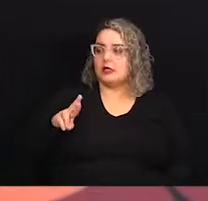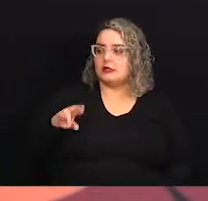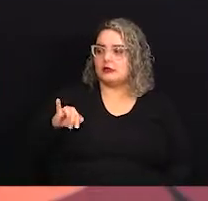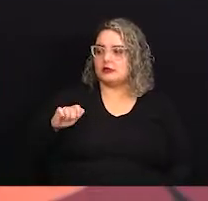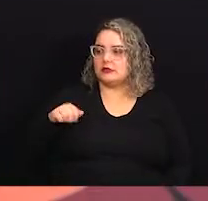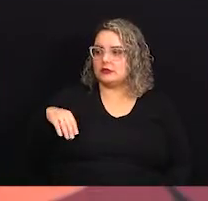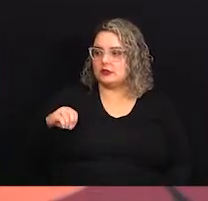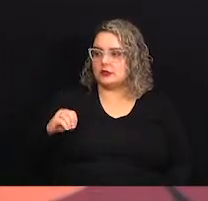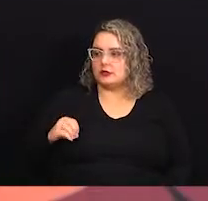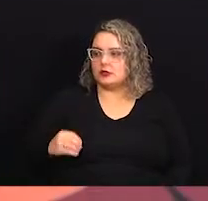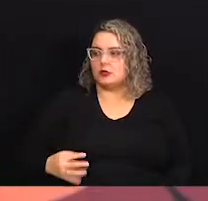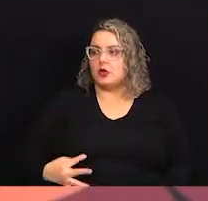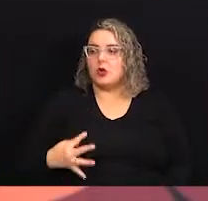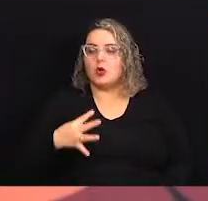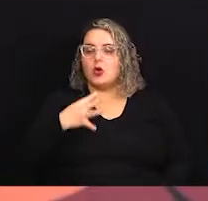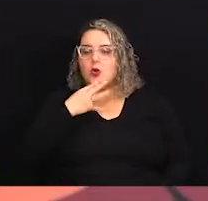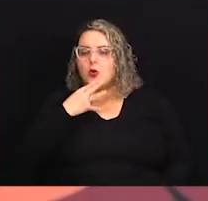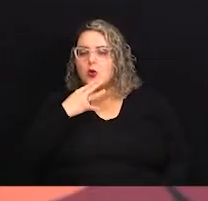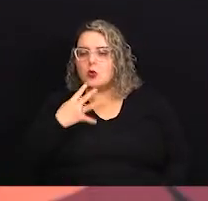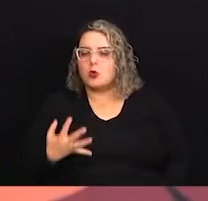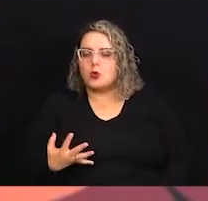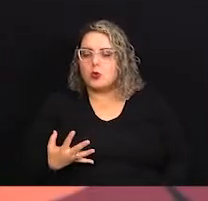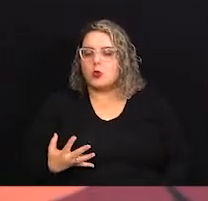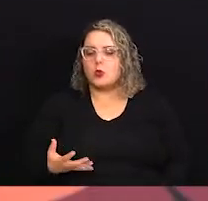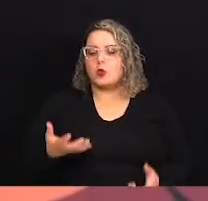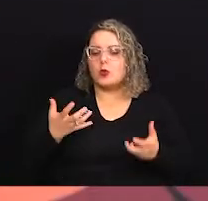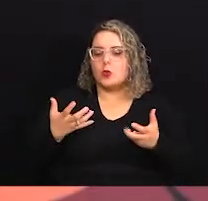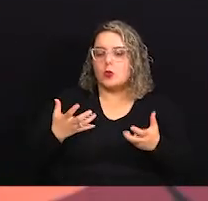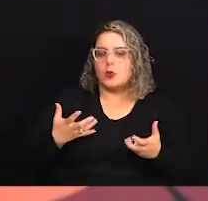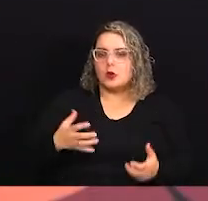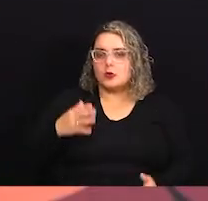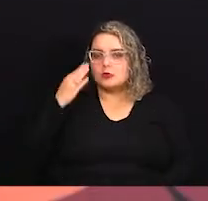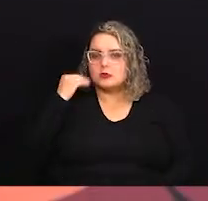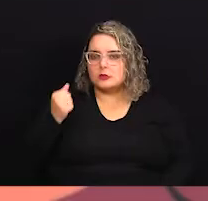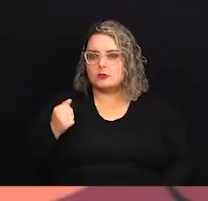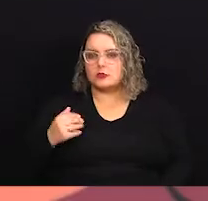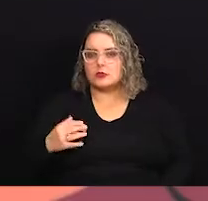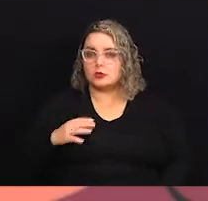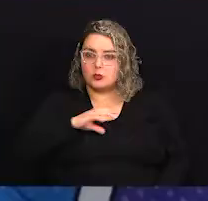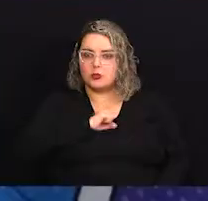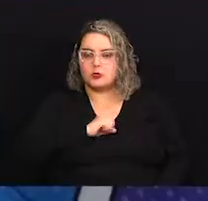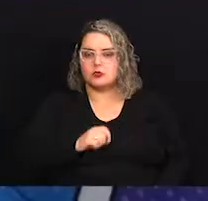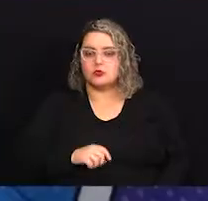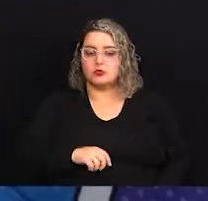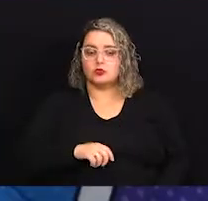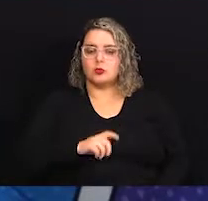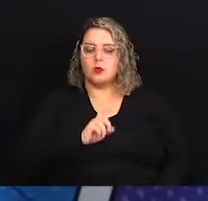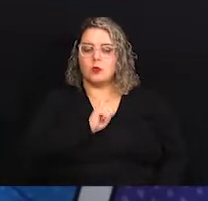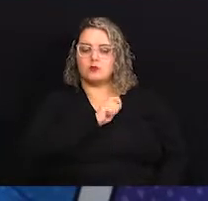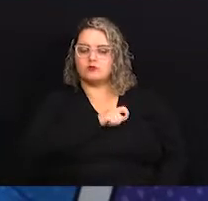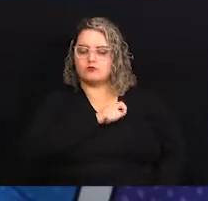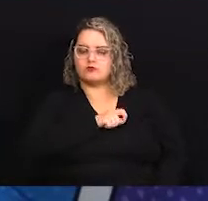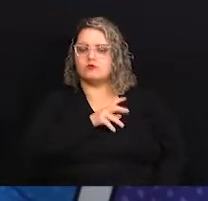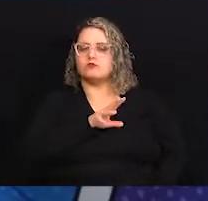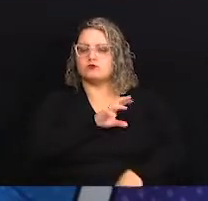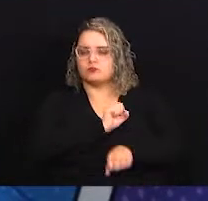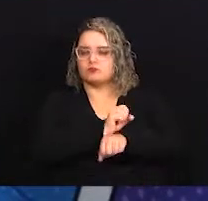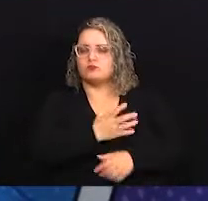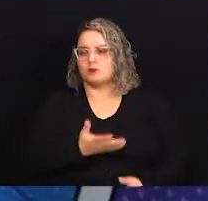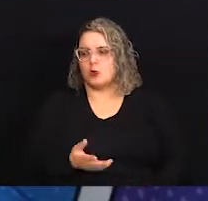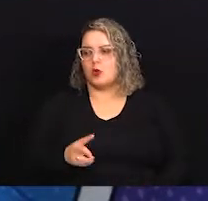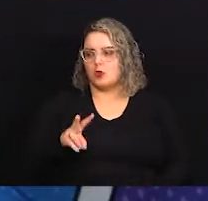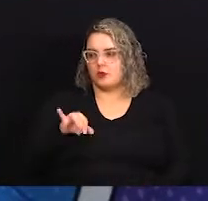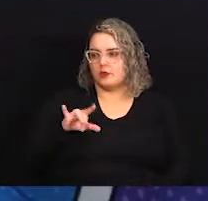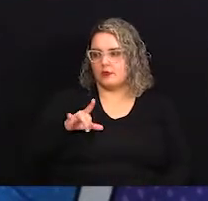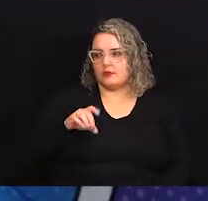de saber e conhecer os vilões, né? Então conta um pouquinho do antagonista da sua história. Bom, o vilão, ele é a ordem,